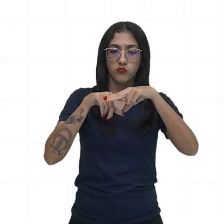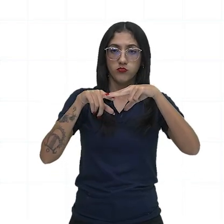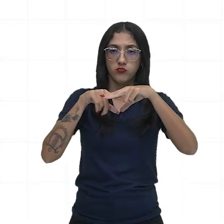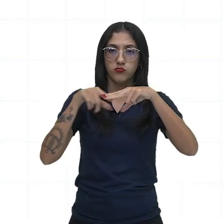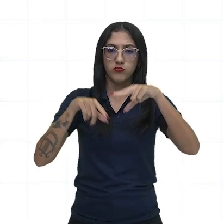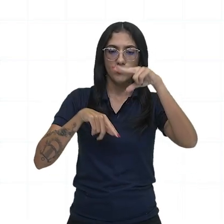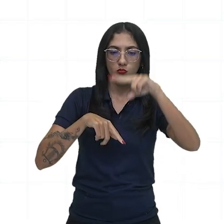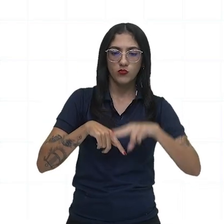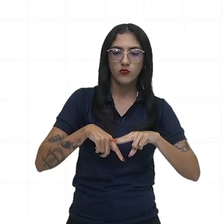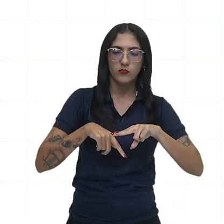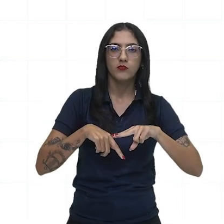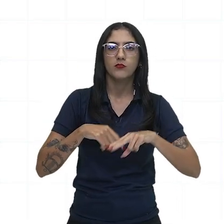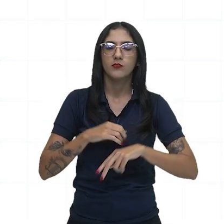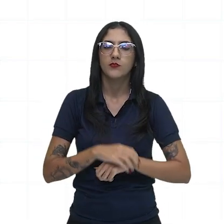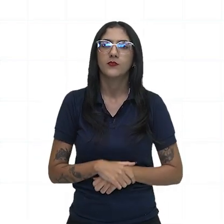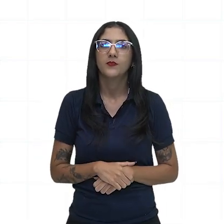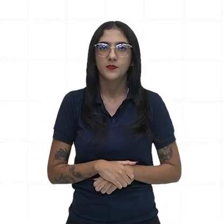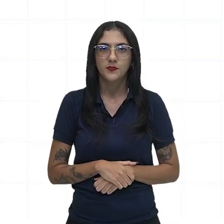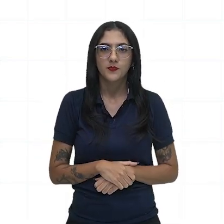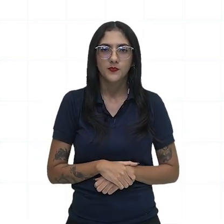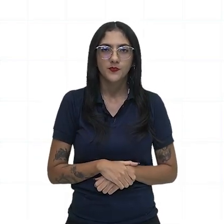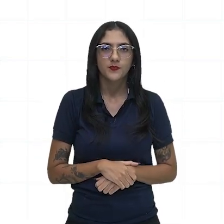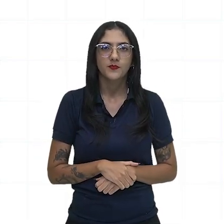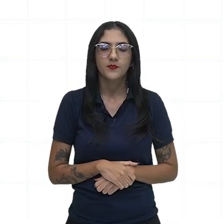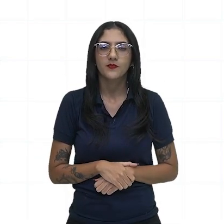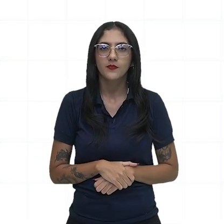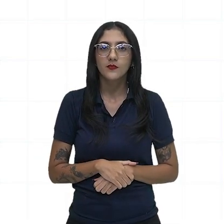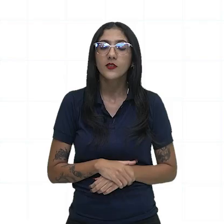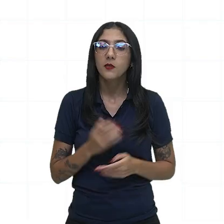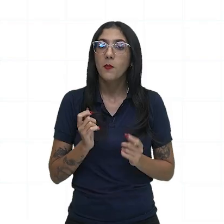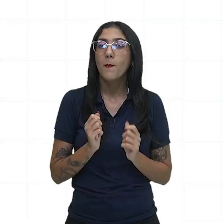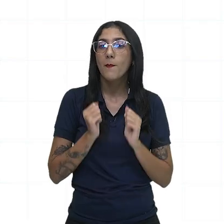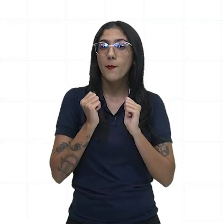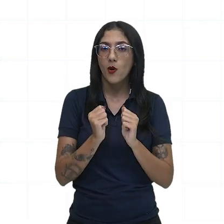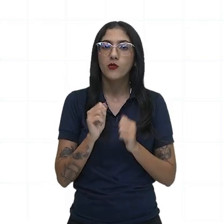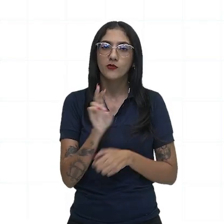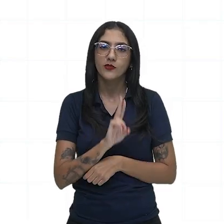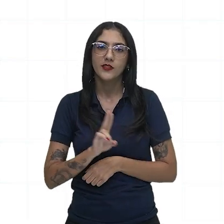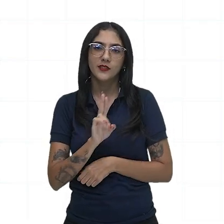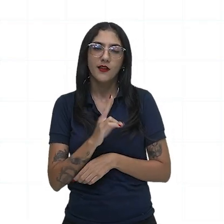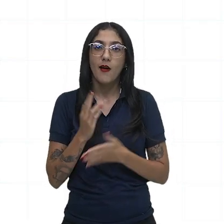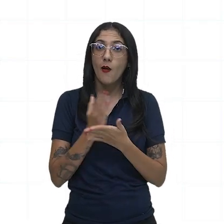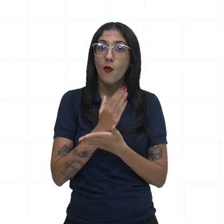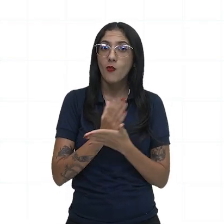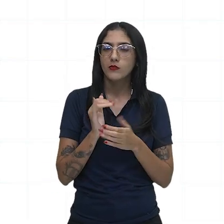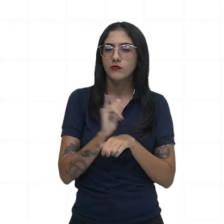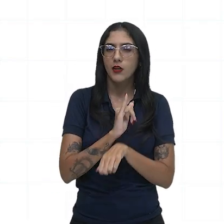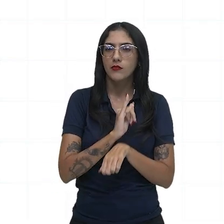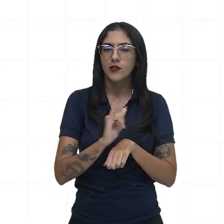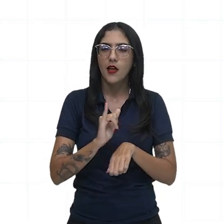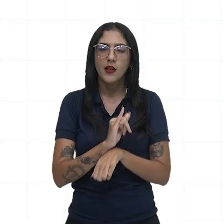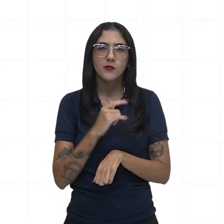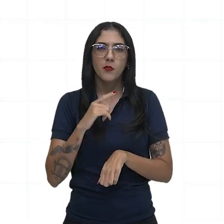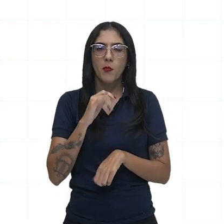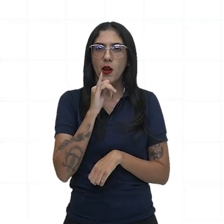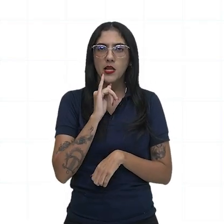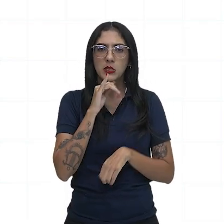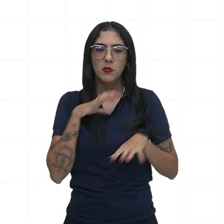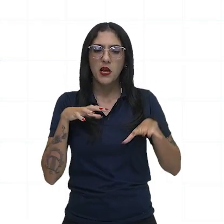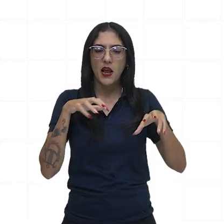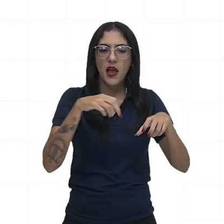no chão, tá? E para isso você pode utilizar aí alguns recursos como